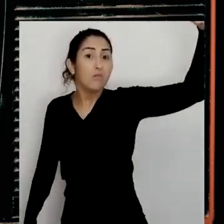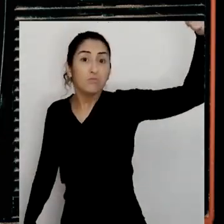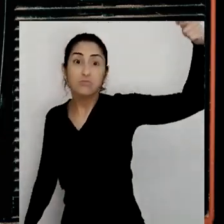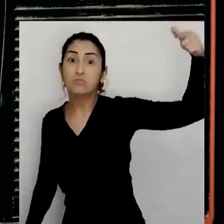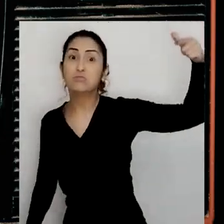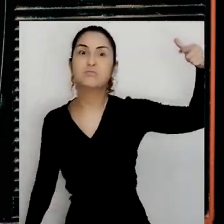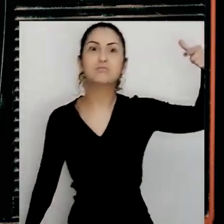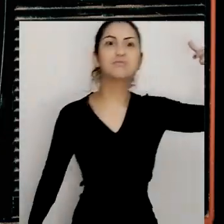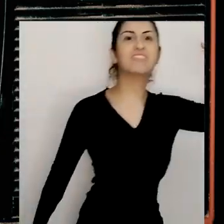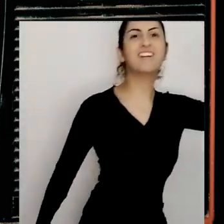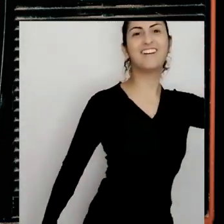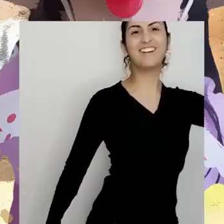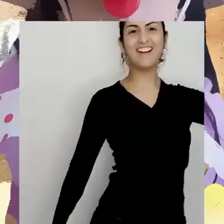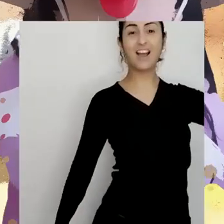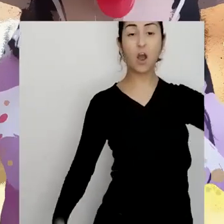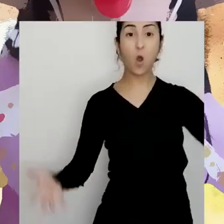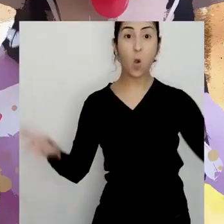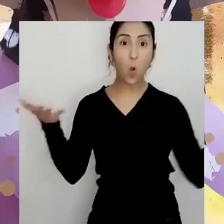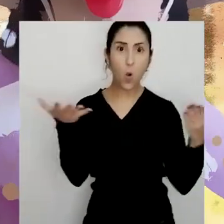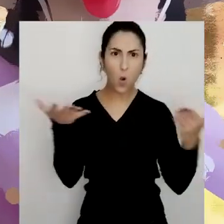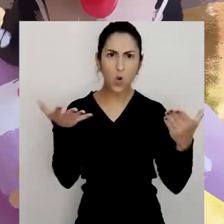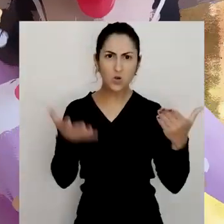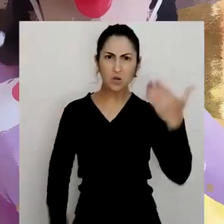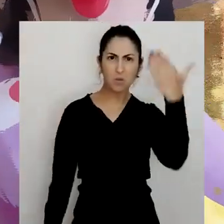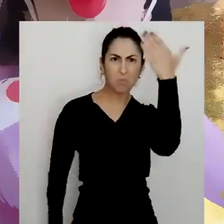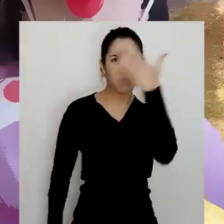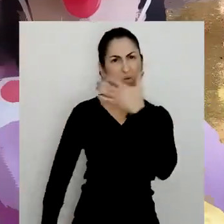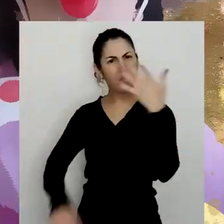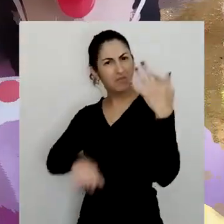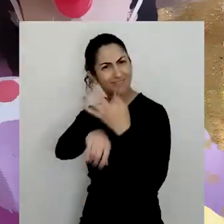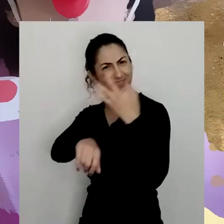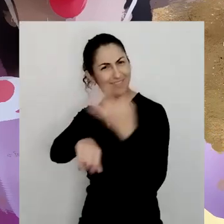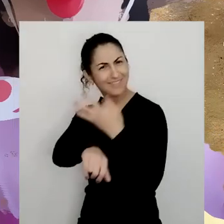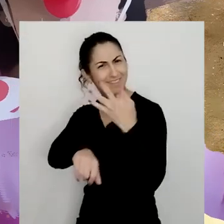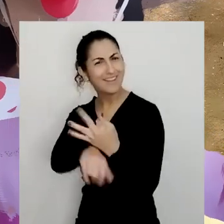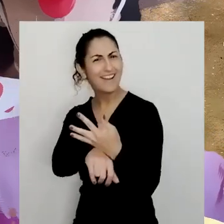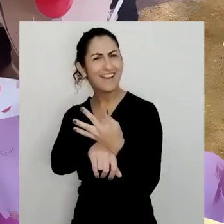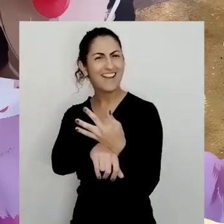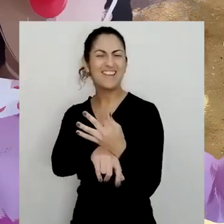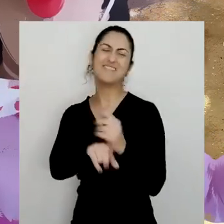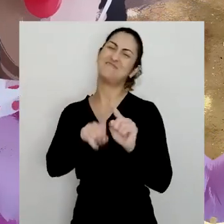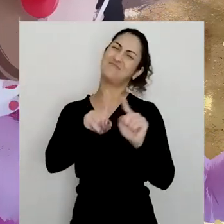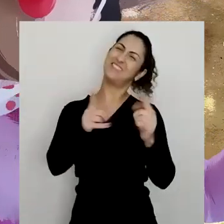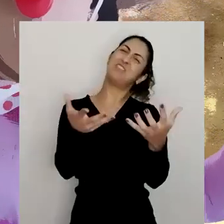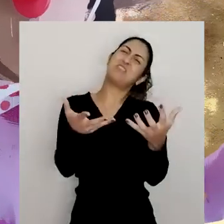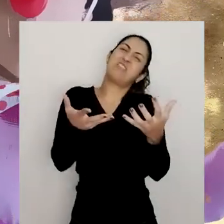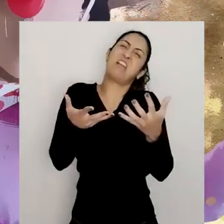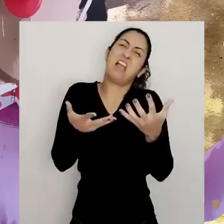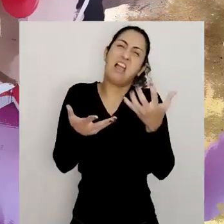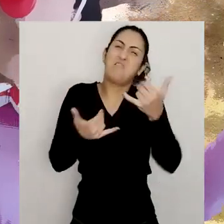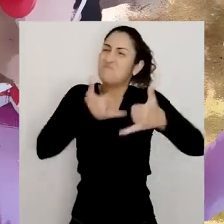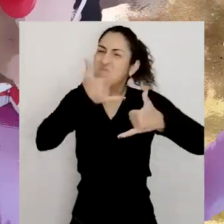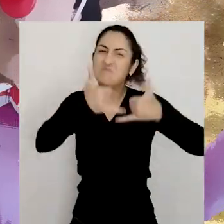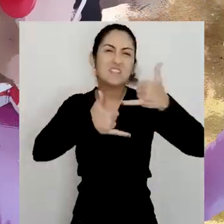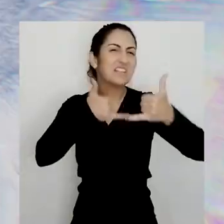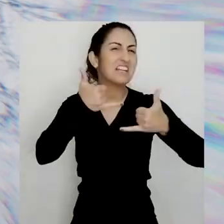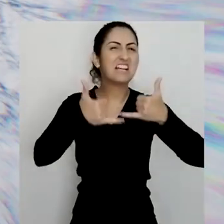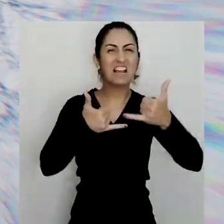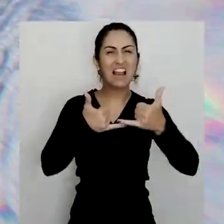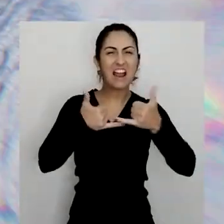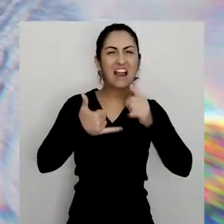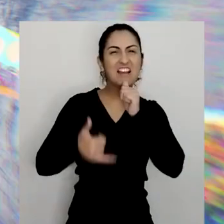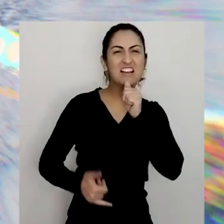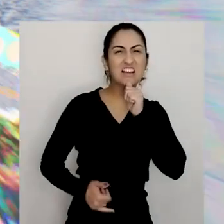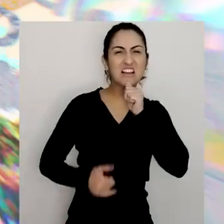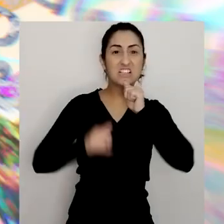prova de resistência, mas ainda quero brincar, porque brincar é se reconhecer humano, estufar o peito